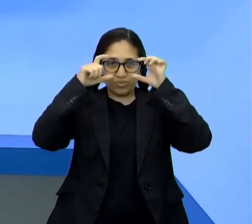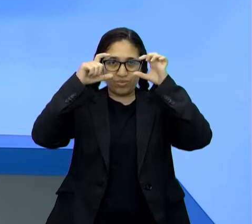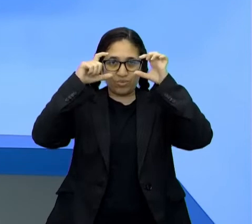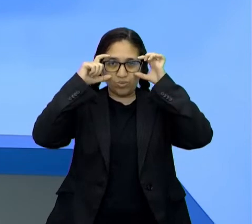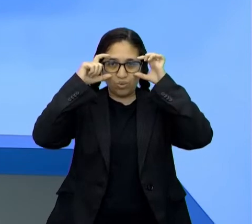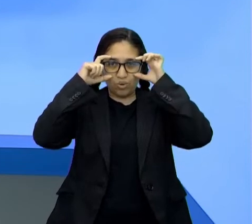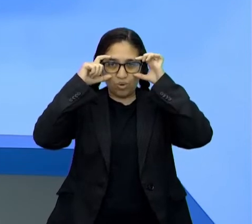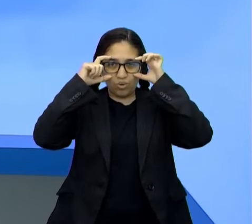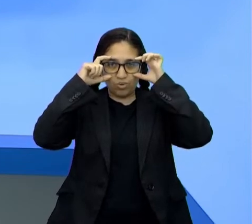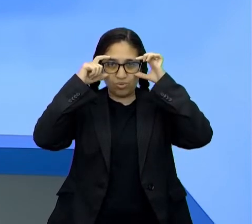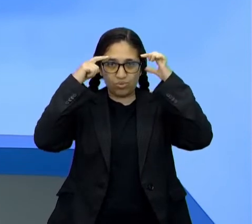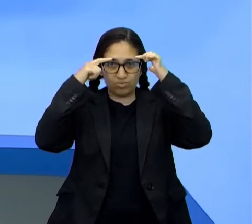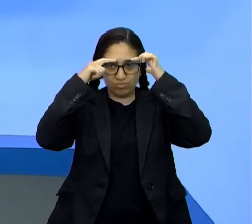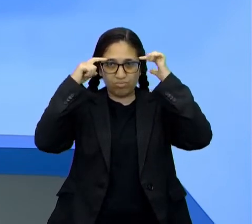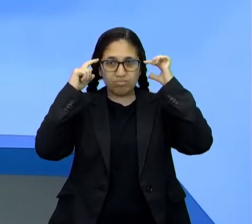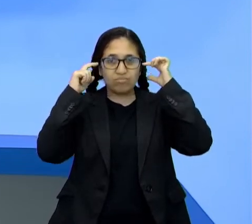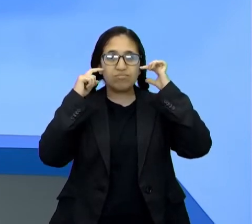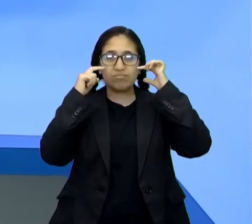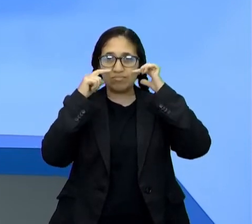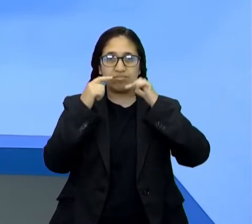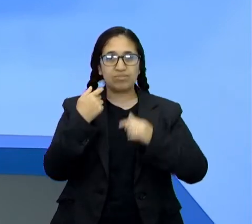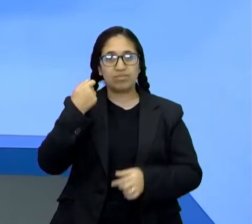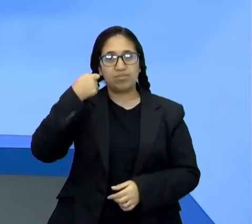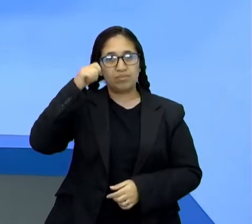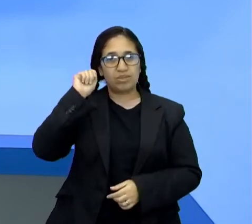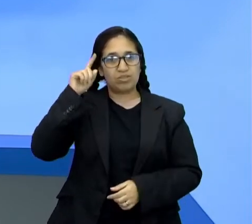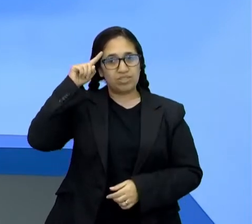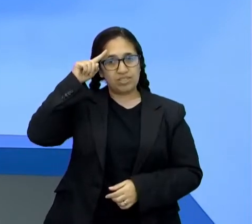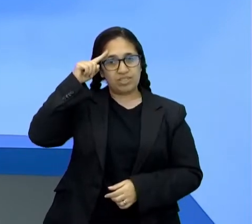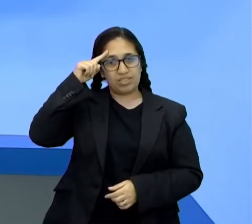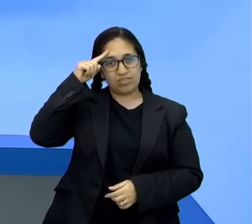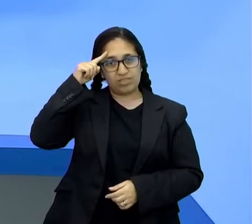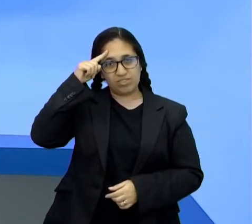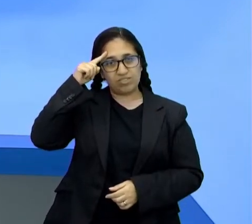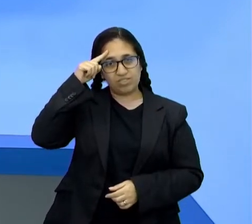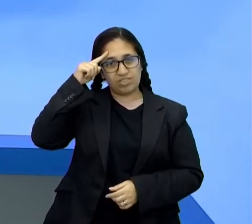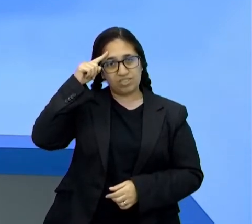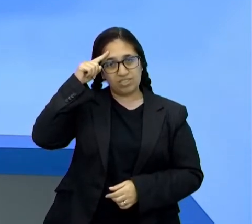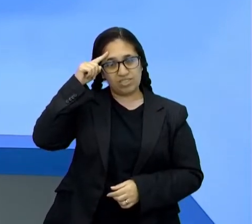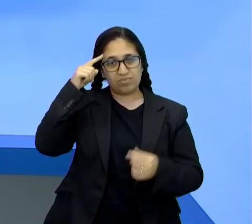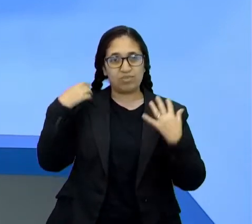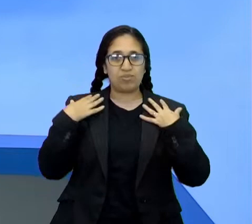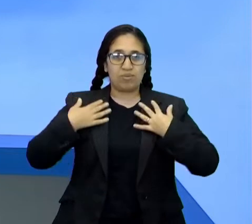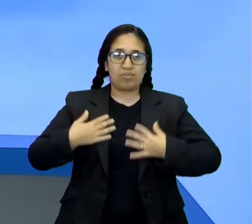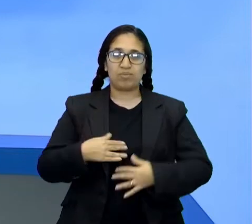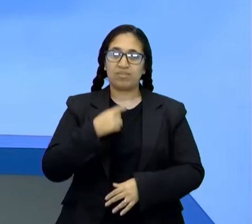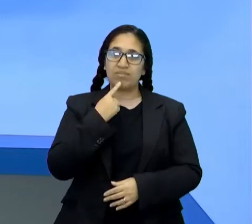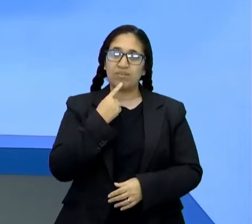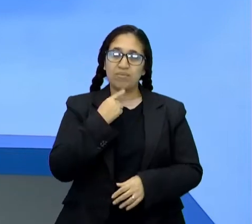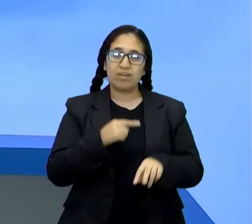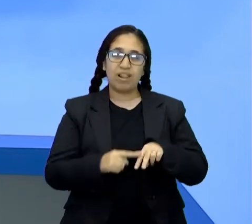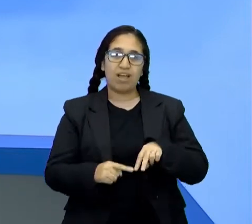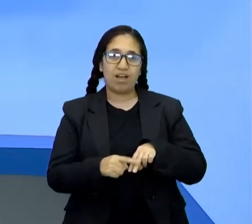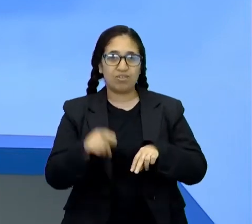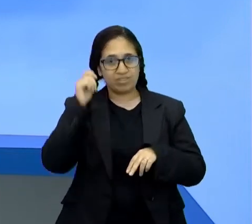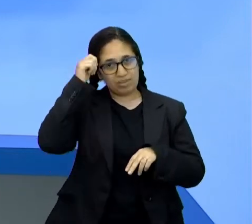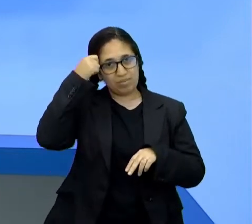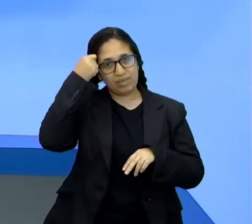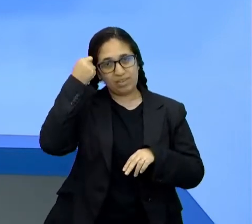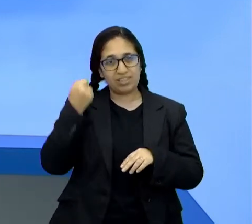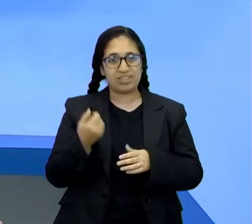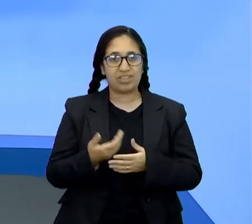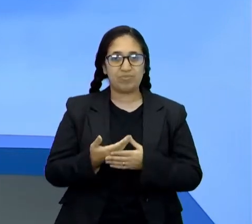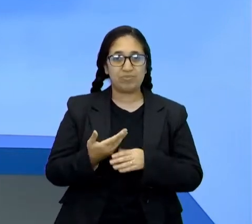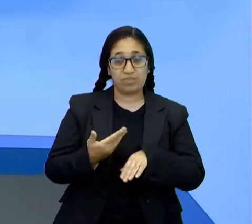de um aro bem grosso. Meu sinal é este aqui. Tô com uma blusa vermelha, uma calça preta e estamos